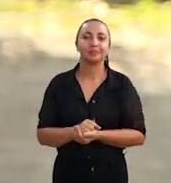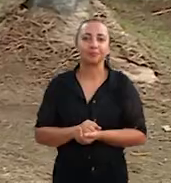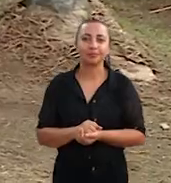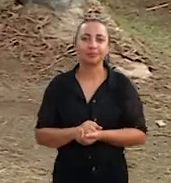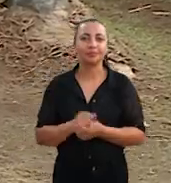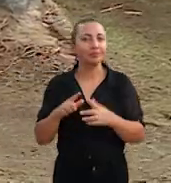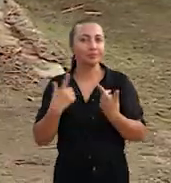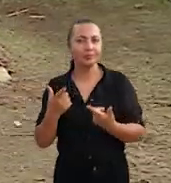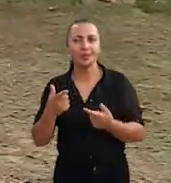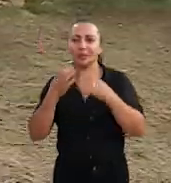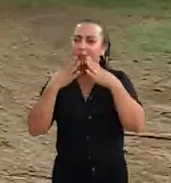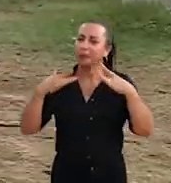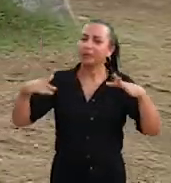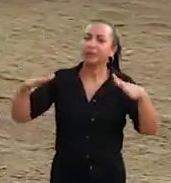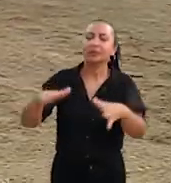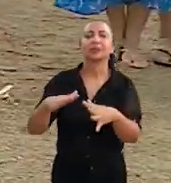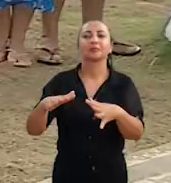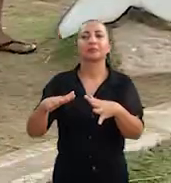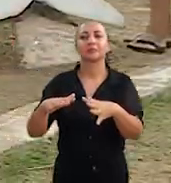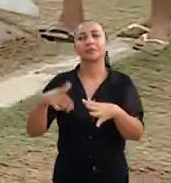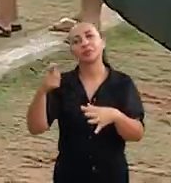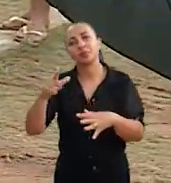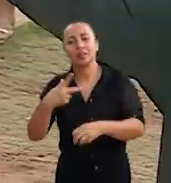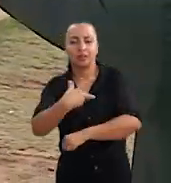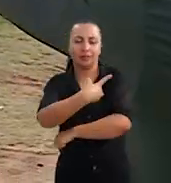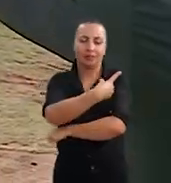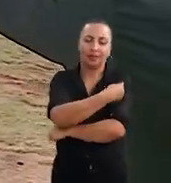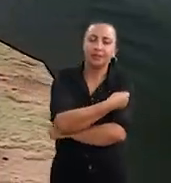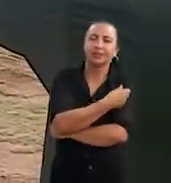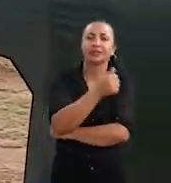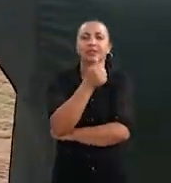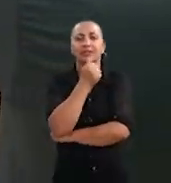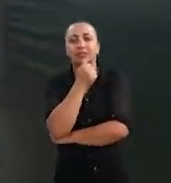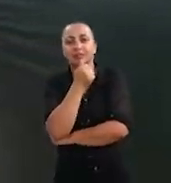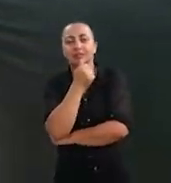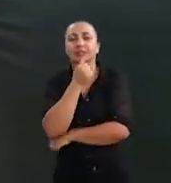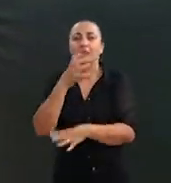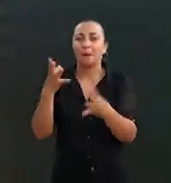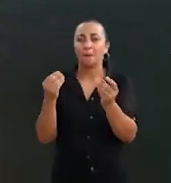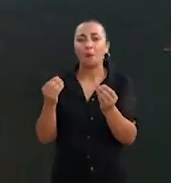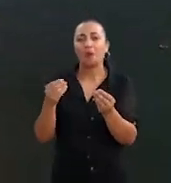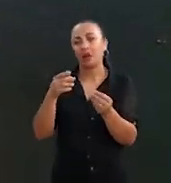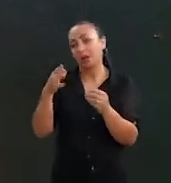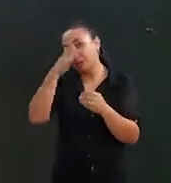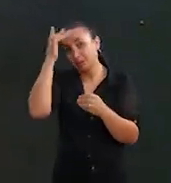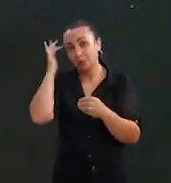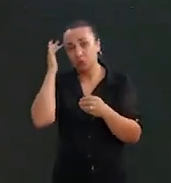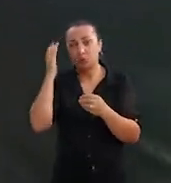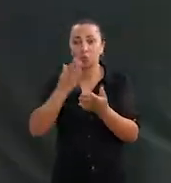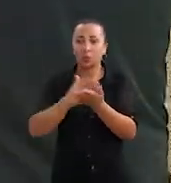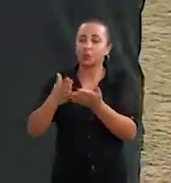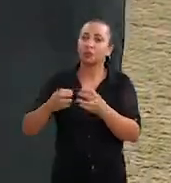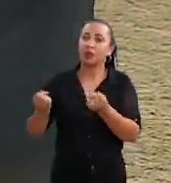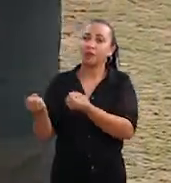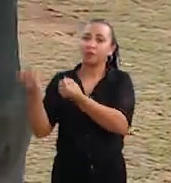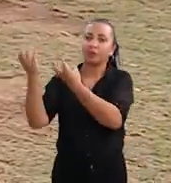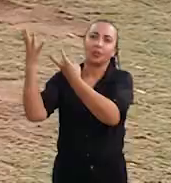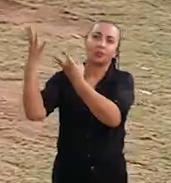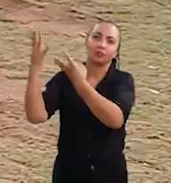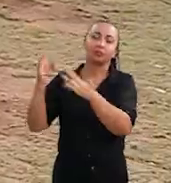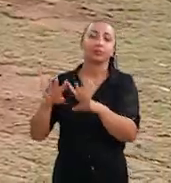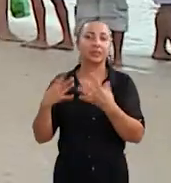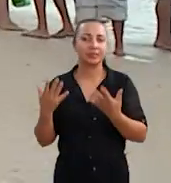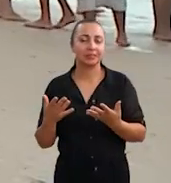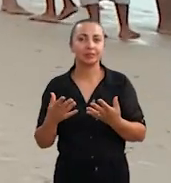contemporânea. Que mesmo numa pandemia, mesmo sem ter vacina ainda de forma massiva, as pessoas voltaram a viajar. Então,